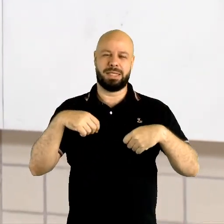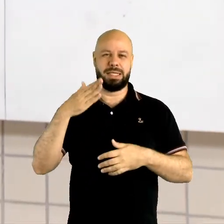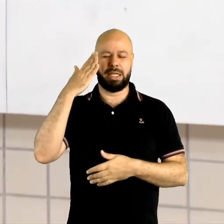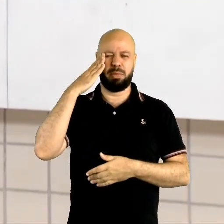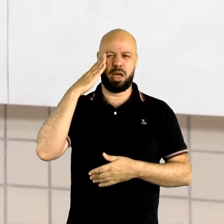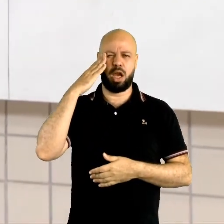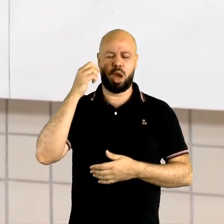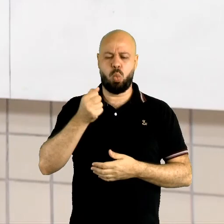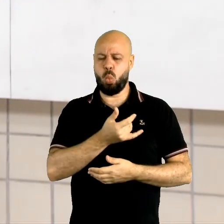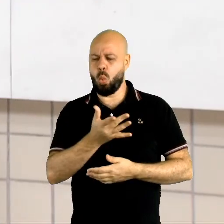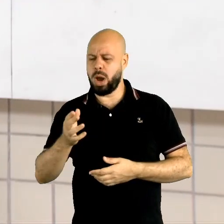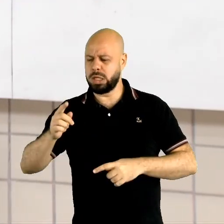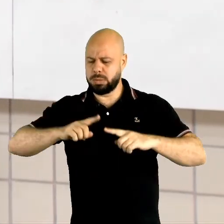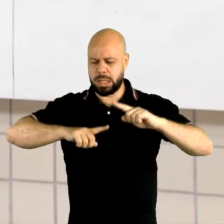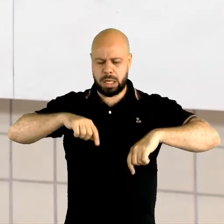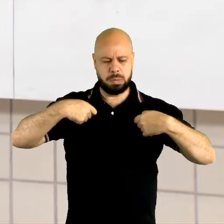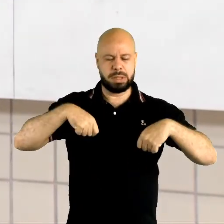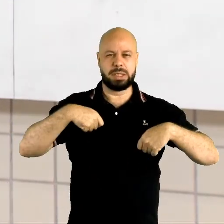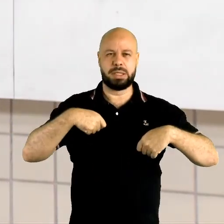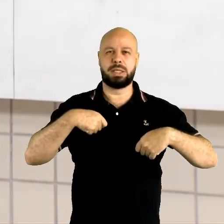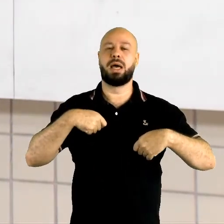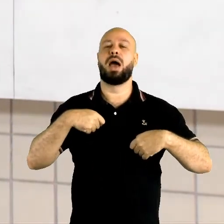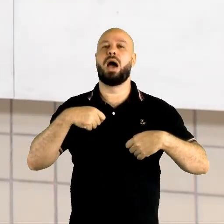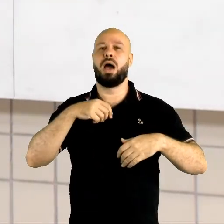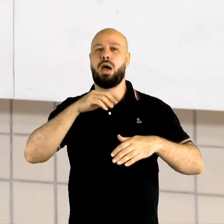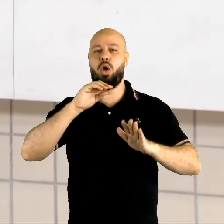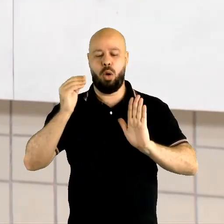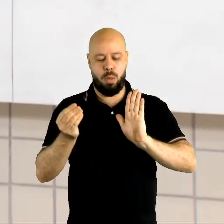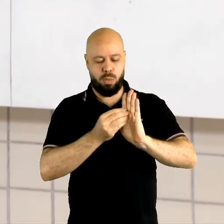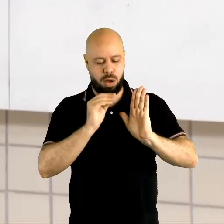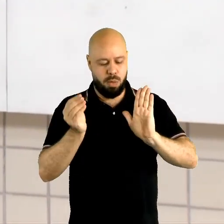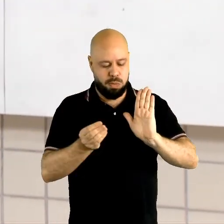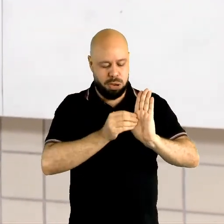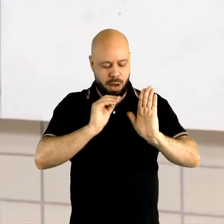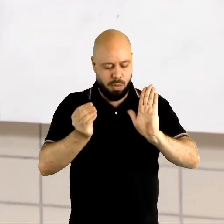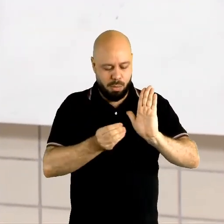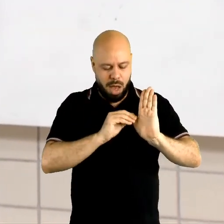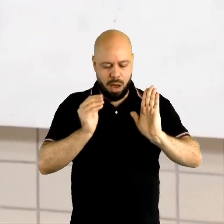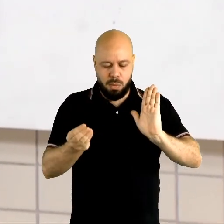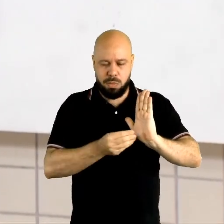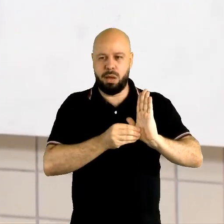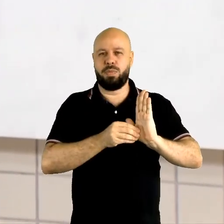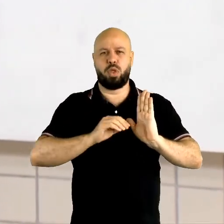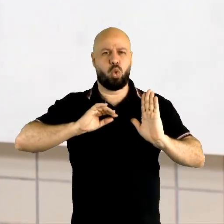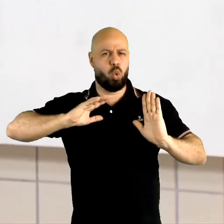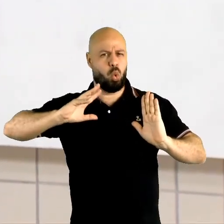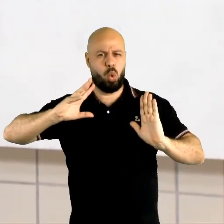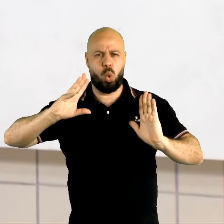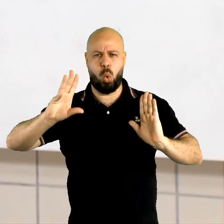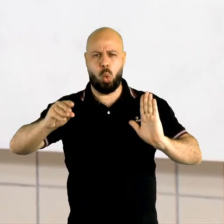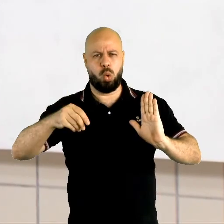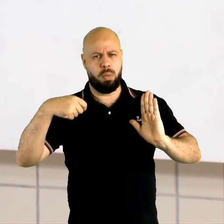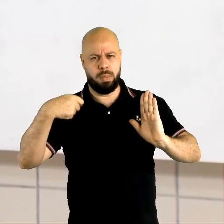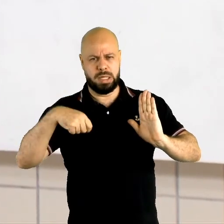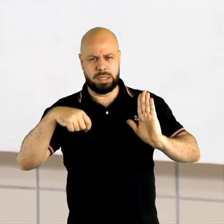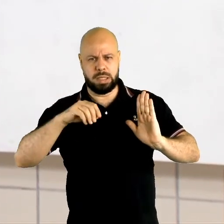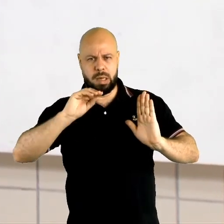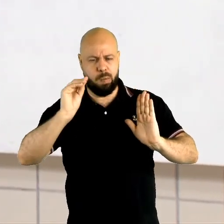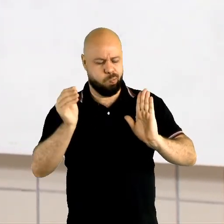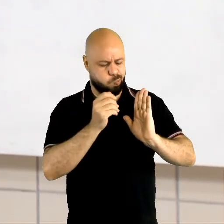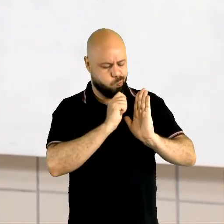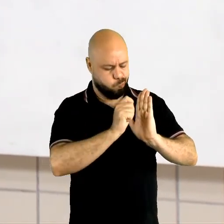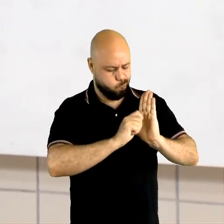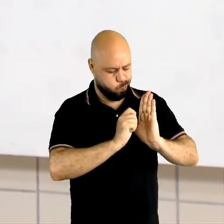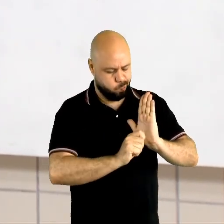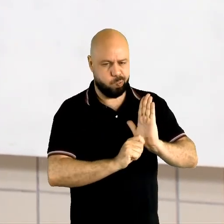materiais necessários para se montar, tá? Tem que relacionar todos os materiais que você precisa para montar